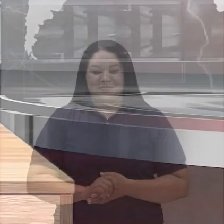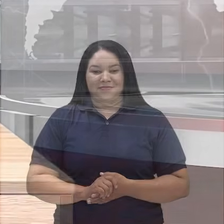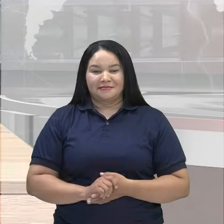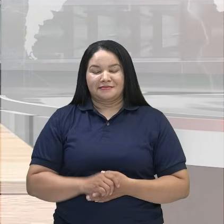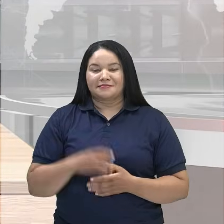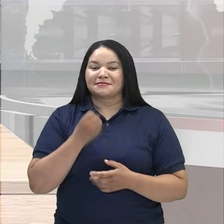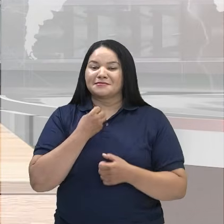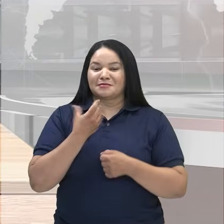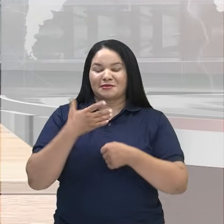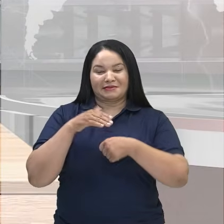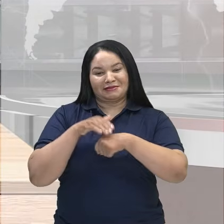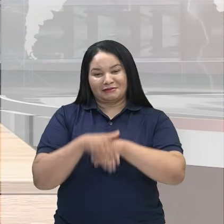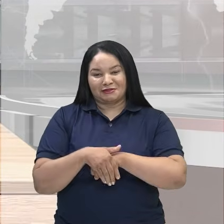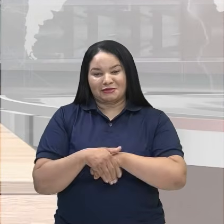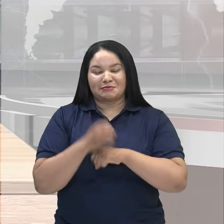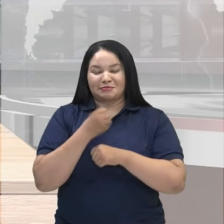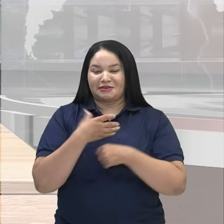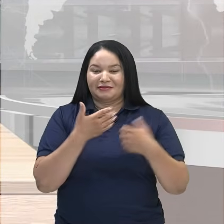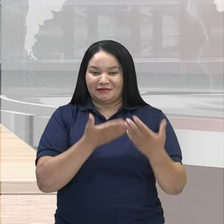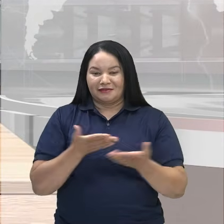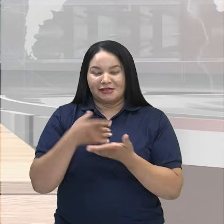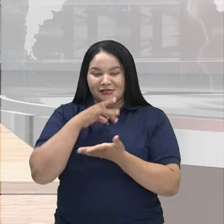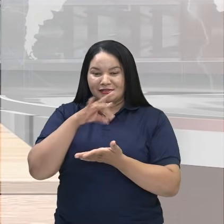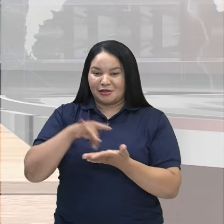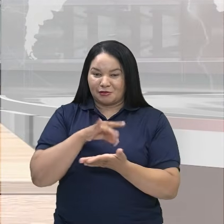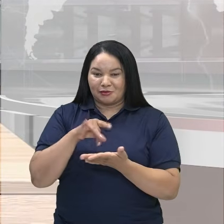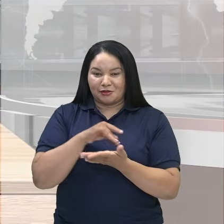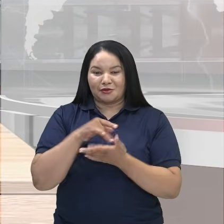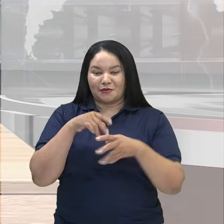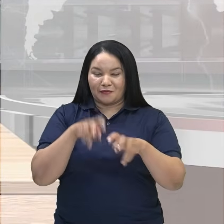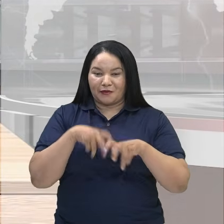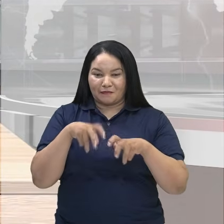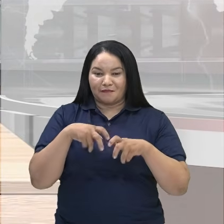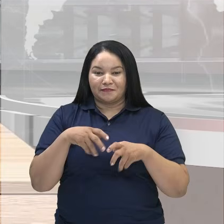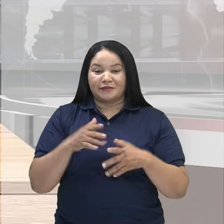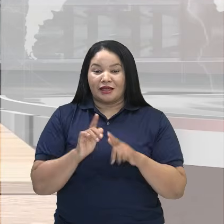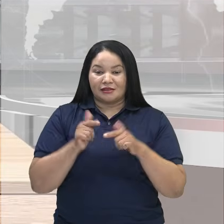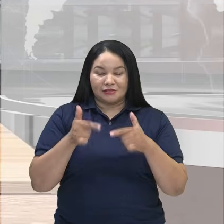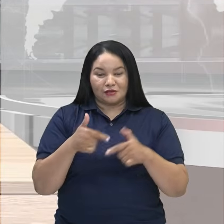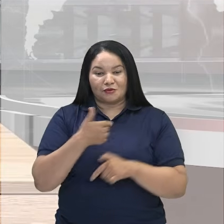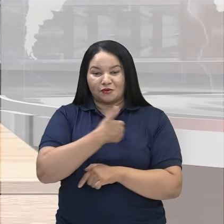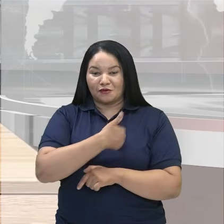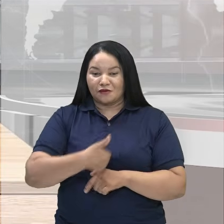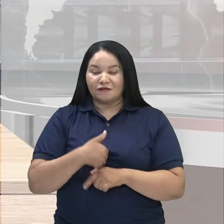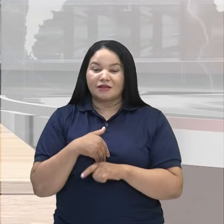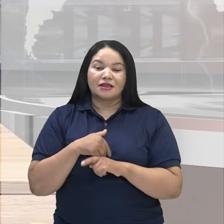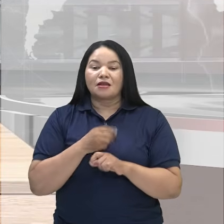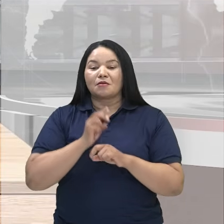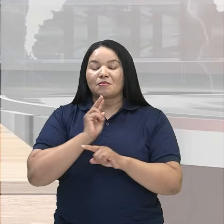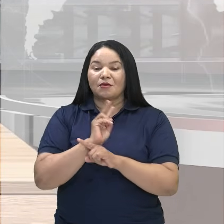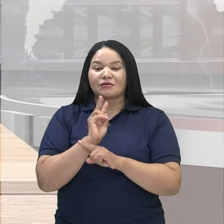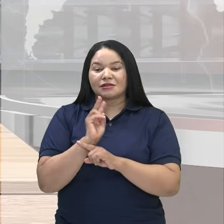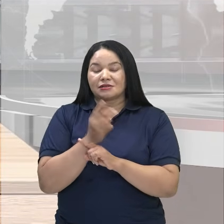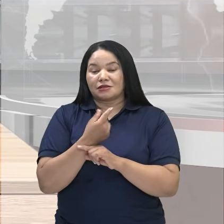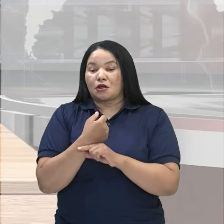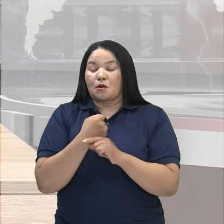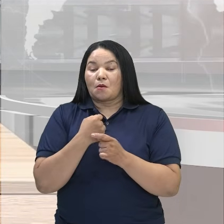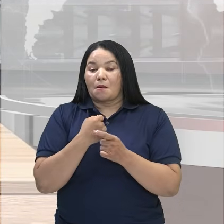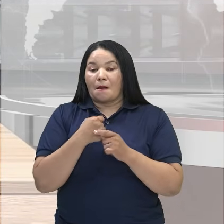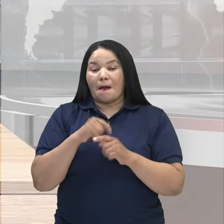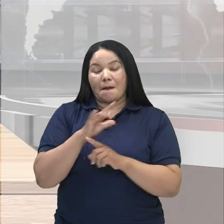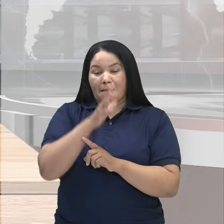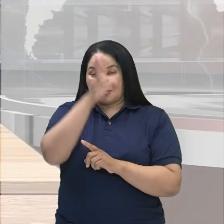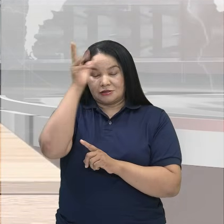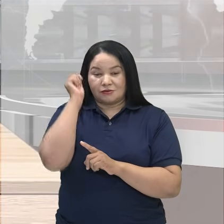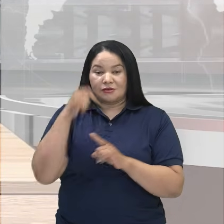Boa noite, bem-vindos ao CMEAN Rural. Ações governamentais de proteção à Amazônia